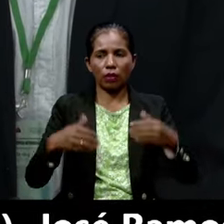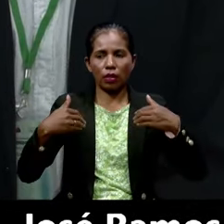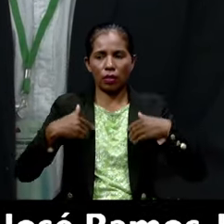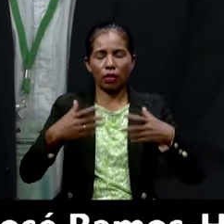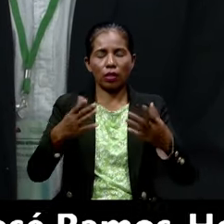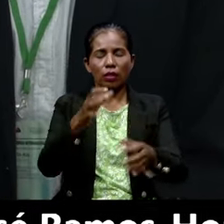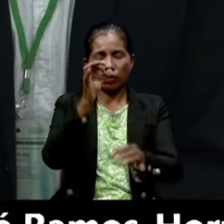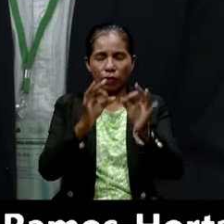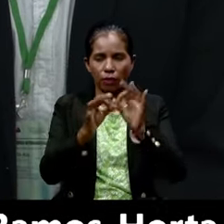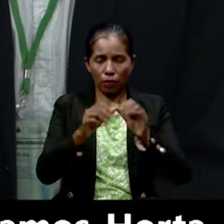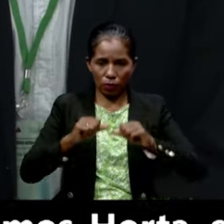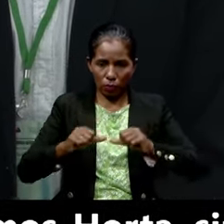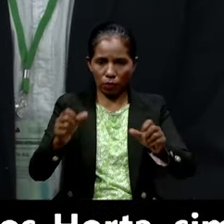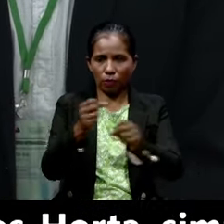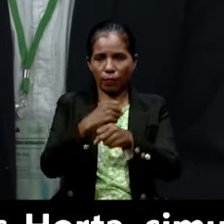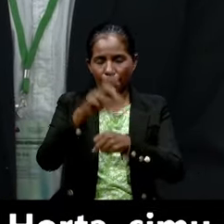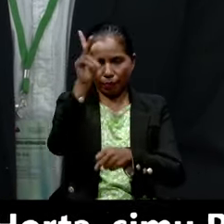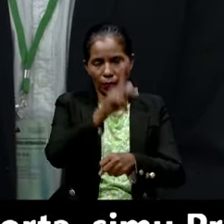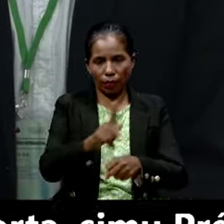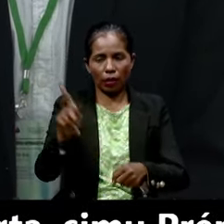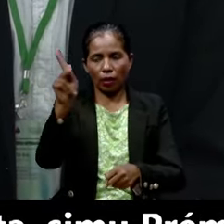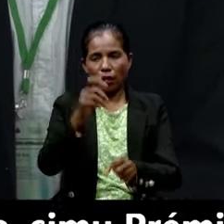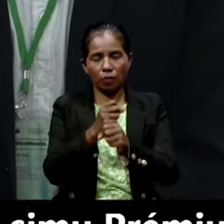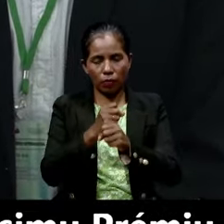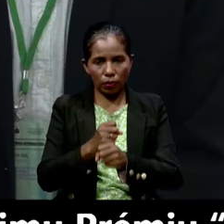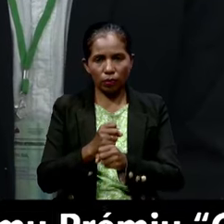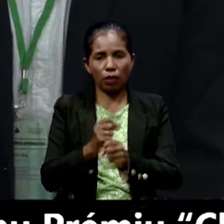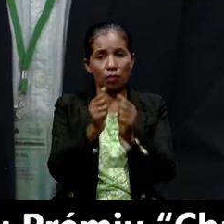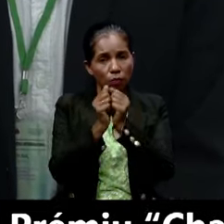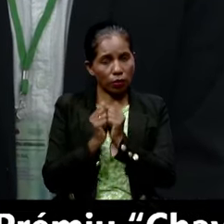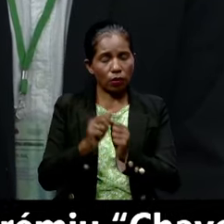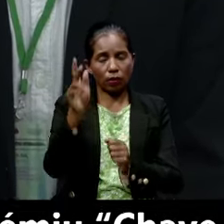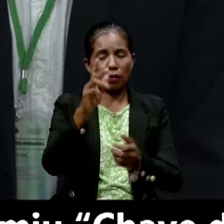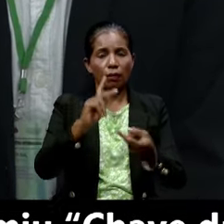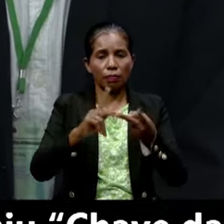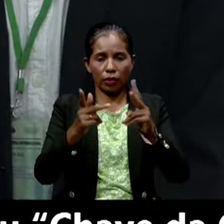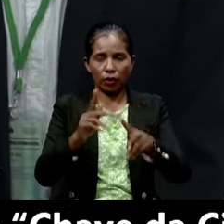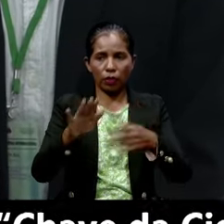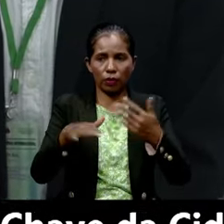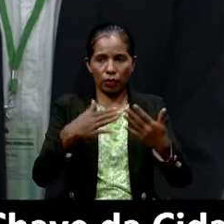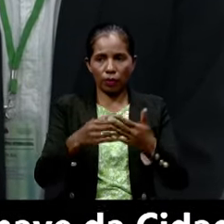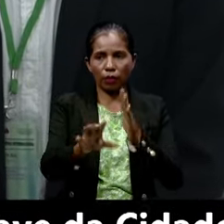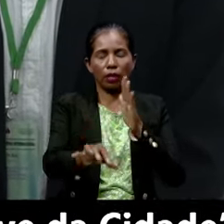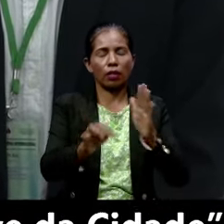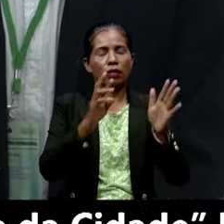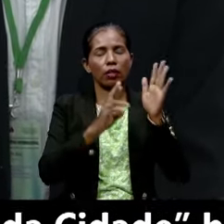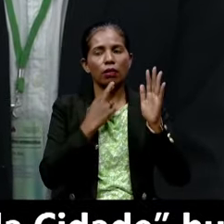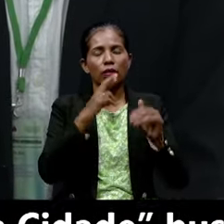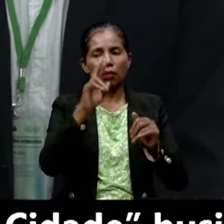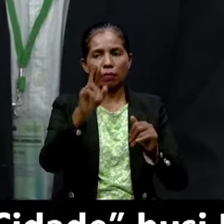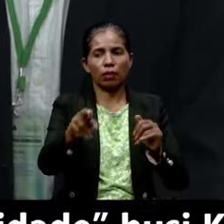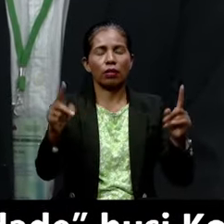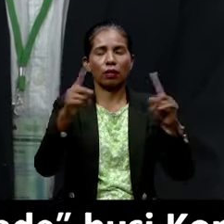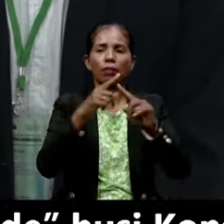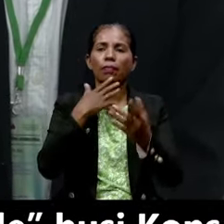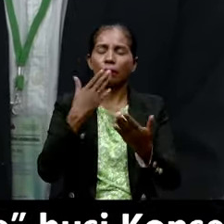tu continua a fazer pesquisa, há muito com o parceiro Sira, a tu não bele reta recomendação, né, bem, que